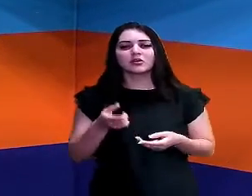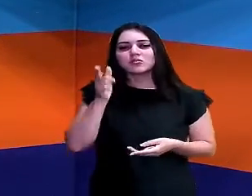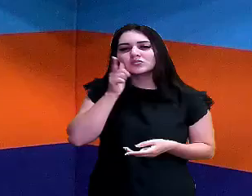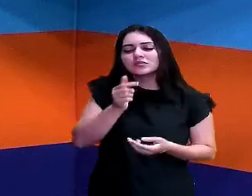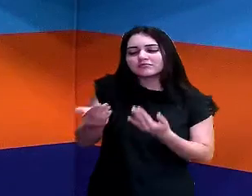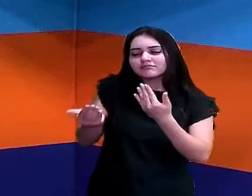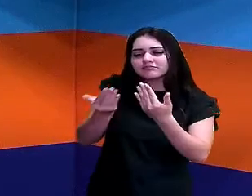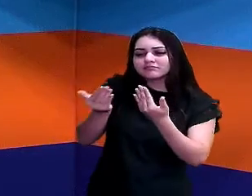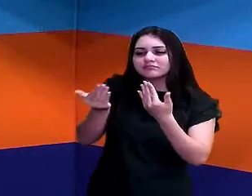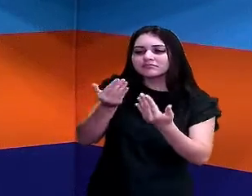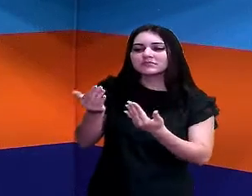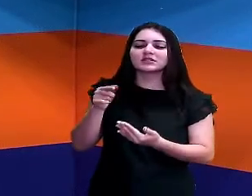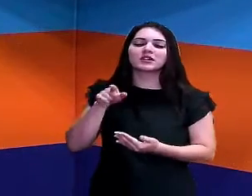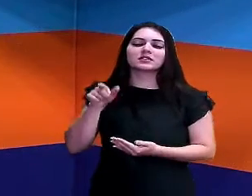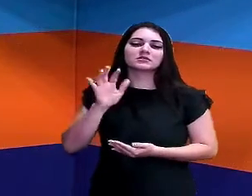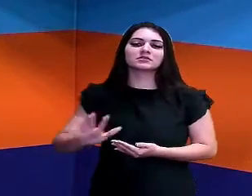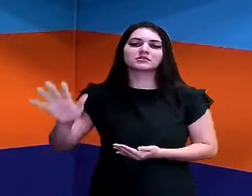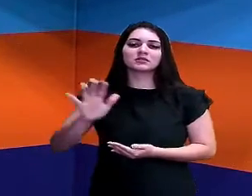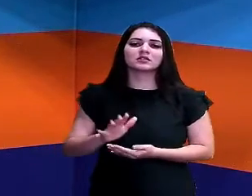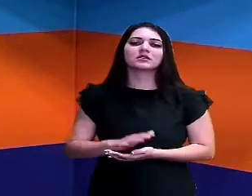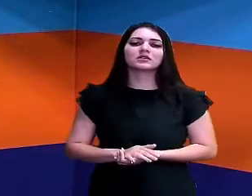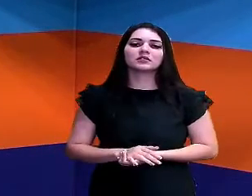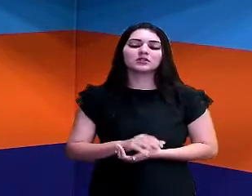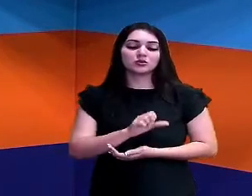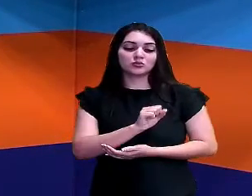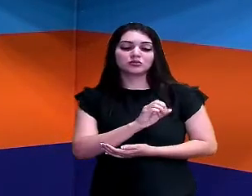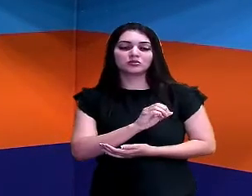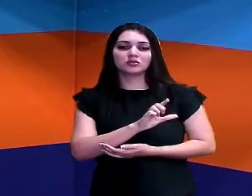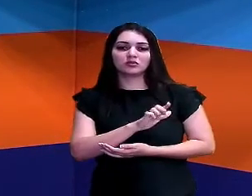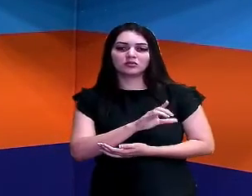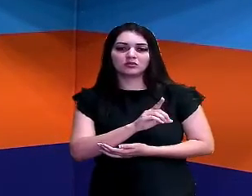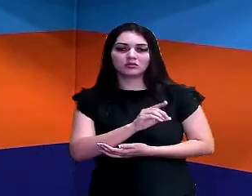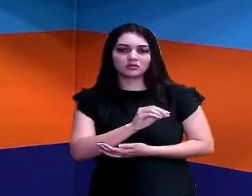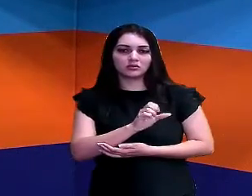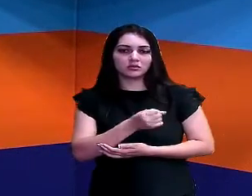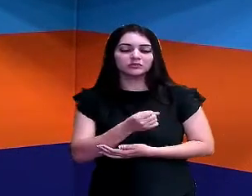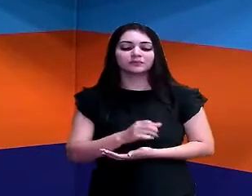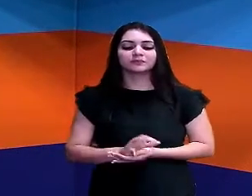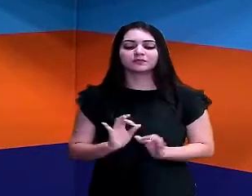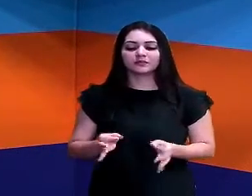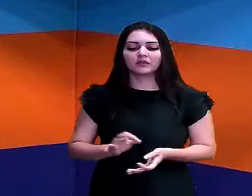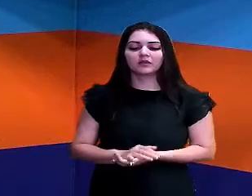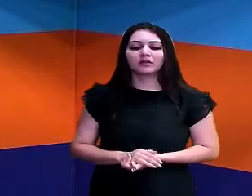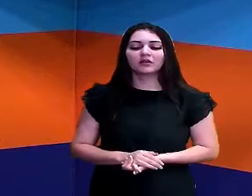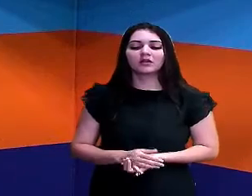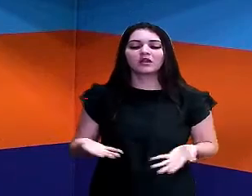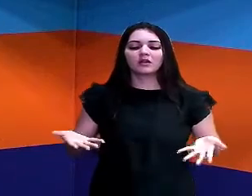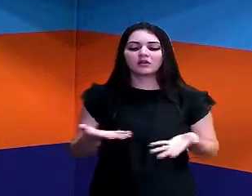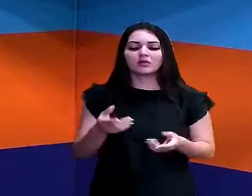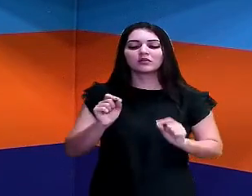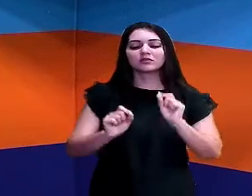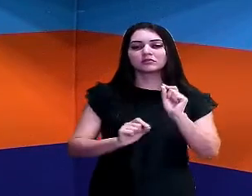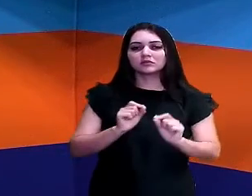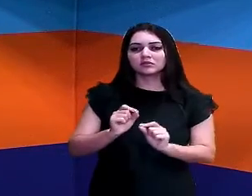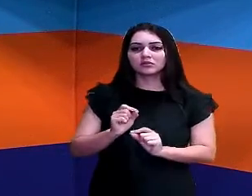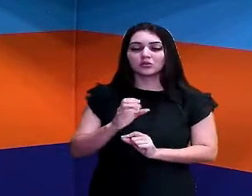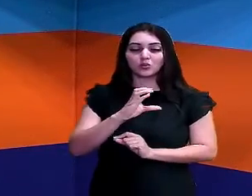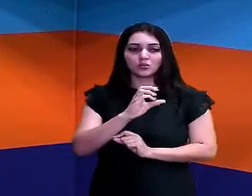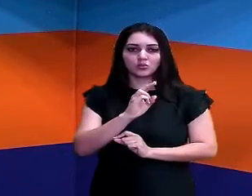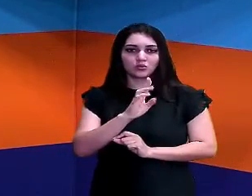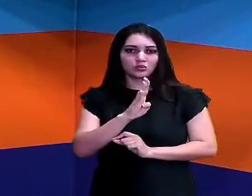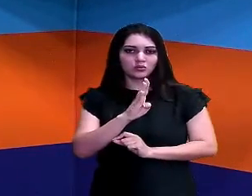assimilar essas figuras, esses sólidos geométricos, tá bom? Então eu vou começar aqui com o